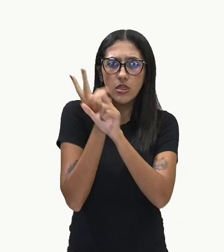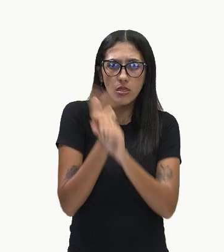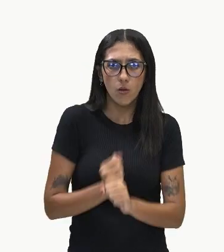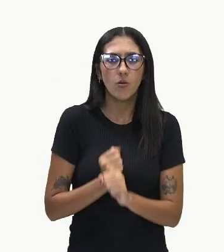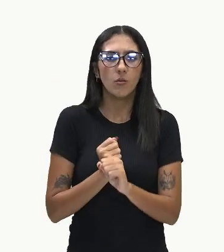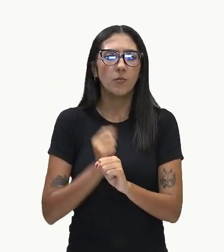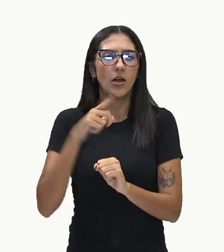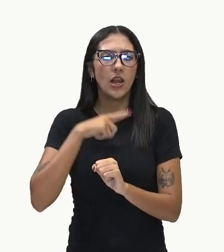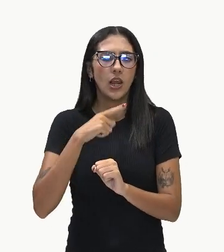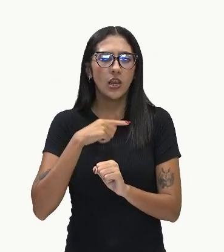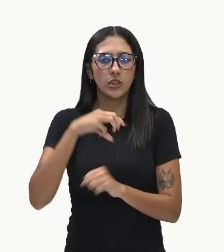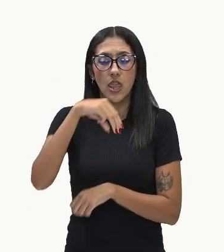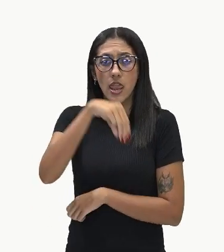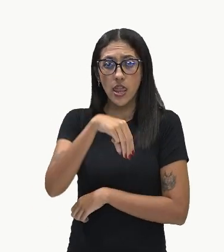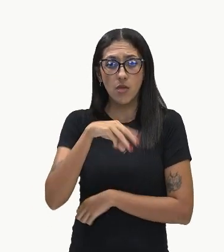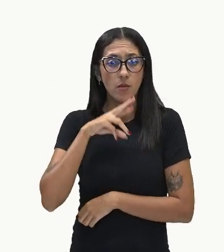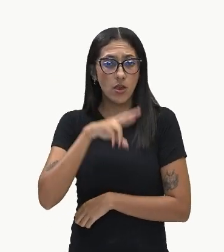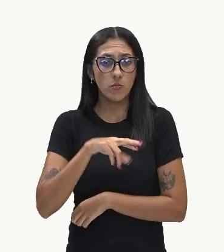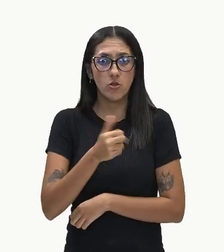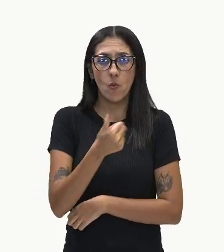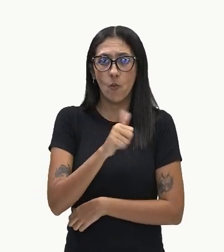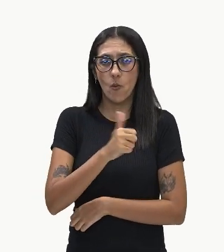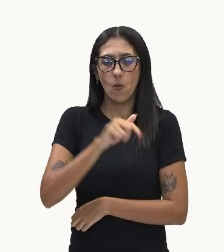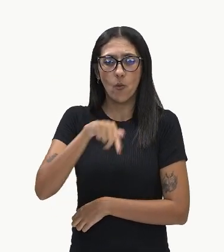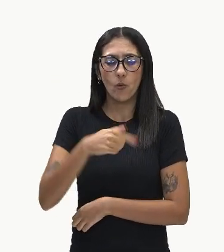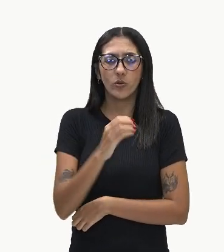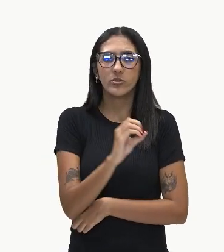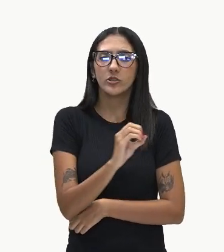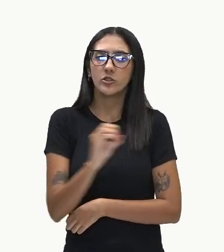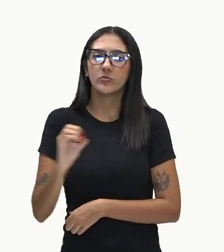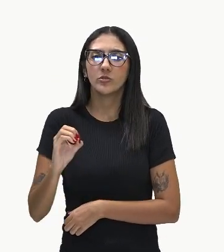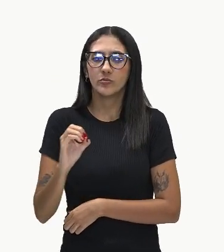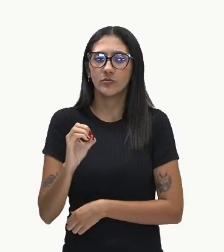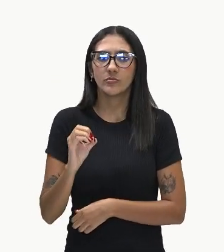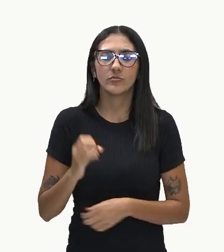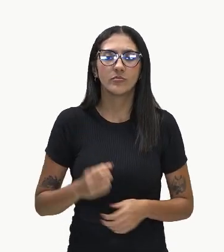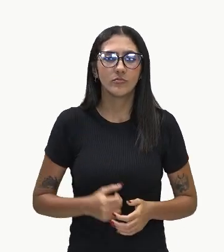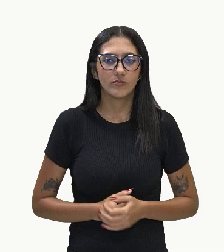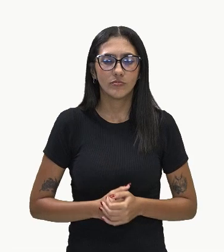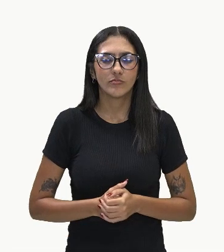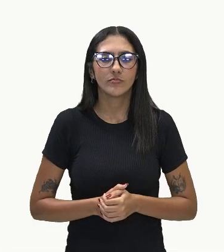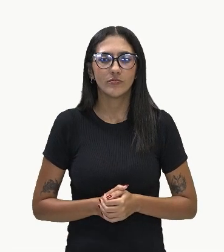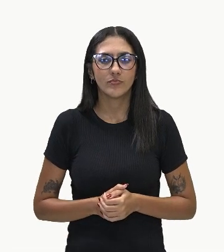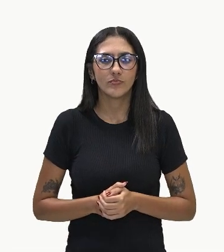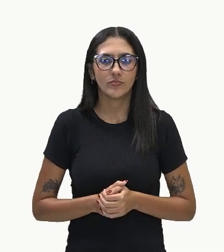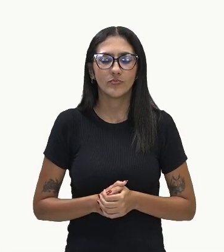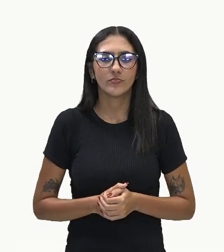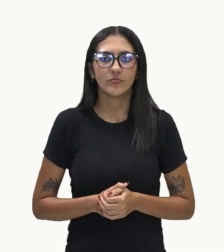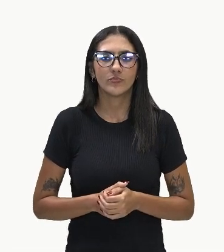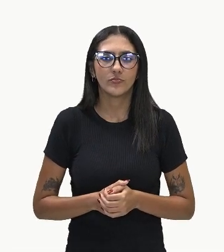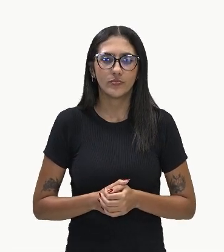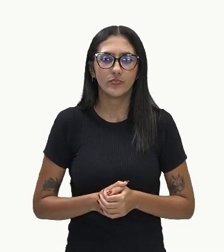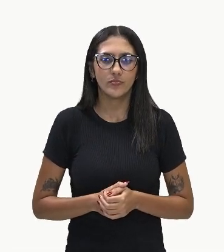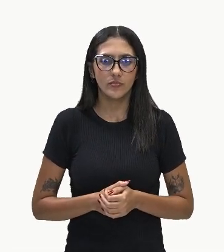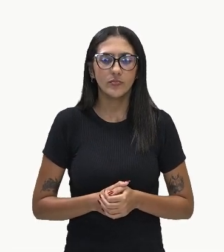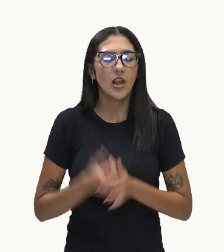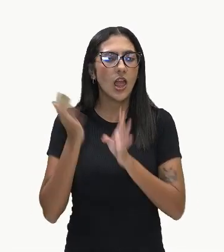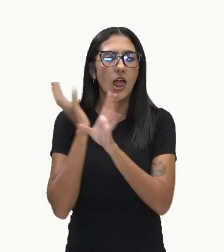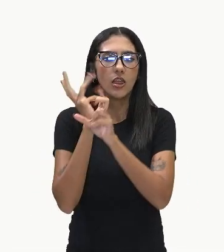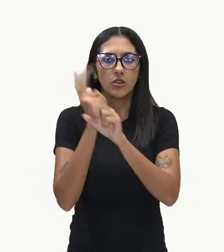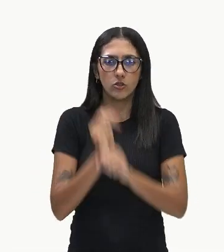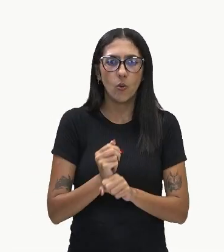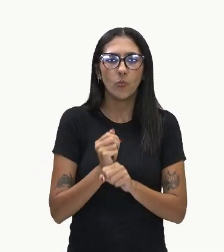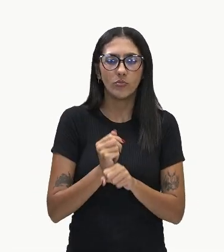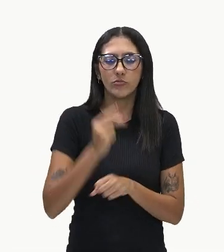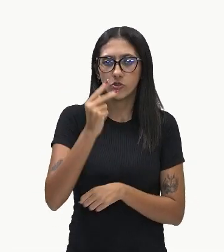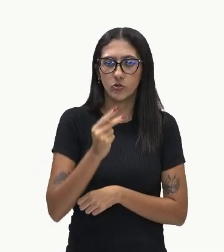será 11 mil. Tá bom? Então, o montante vai ser exatamente aí o somatório, o total. Tudo